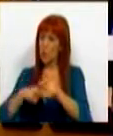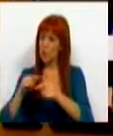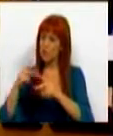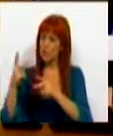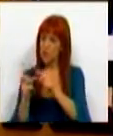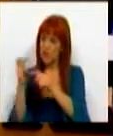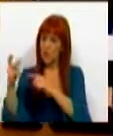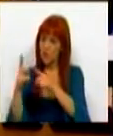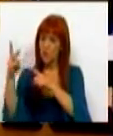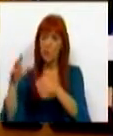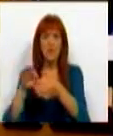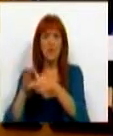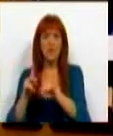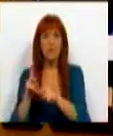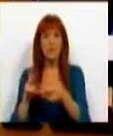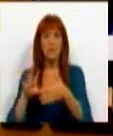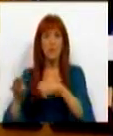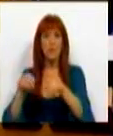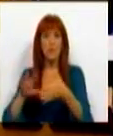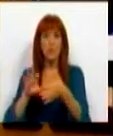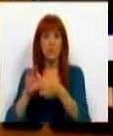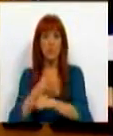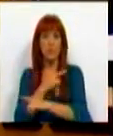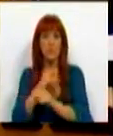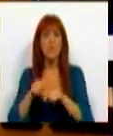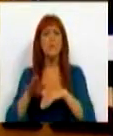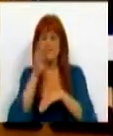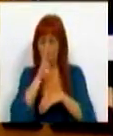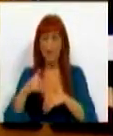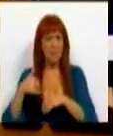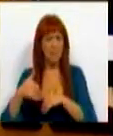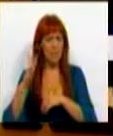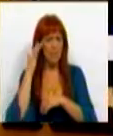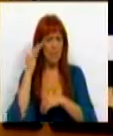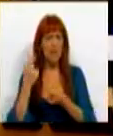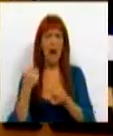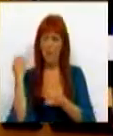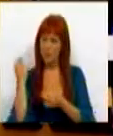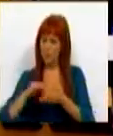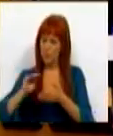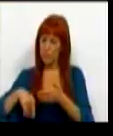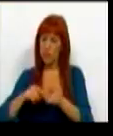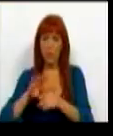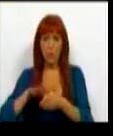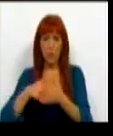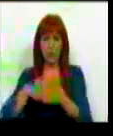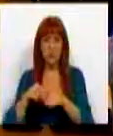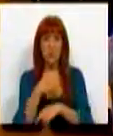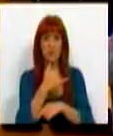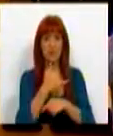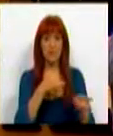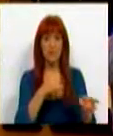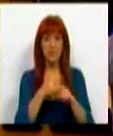bianuais alinhados com as universidades, tudo isto está já em fase de concretização. Aliás, foi recentemente assinado um contrato de programa entre a DGES e a